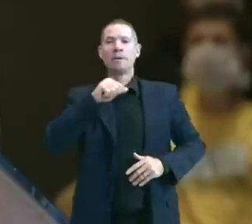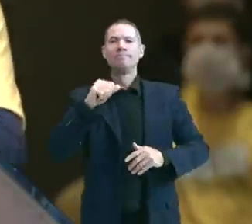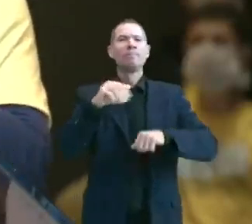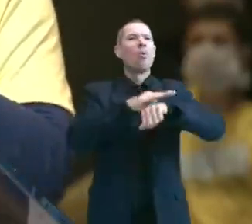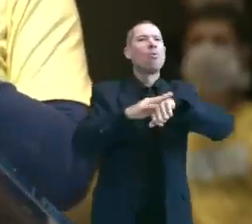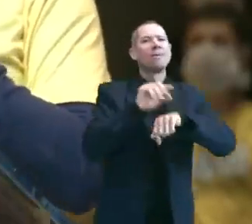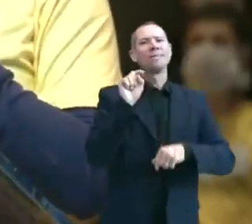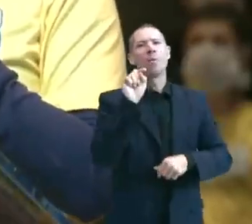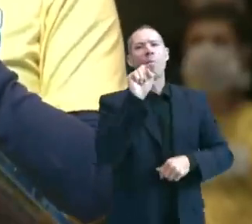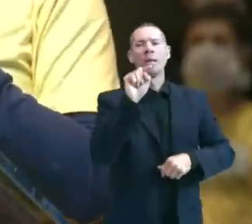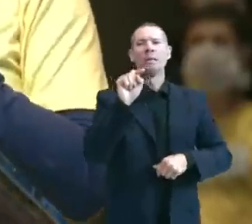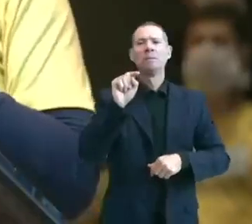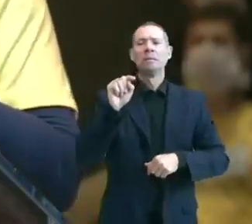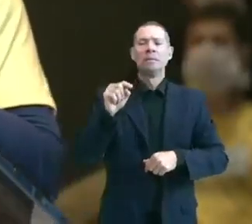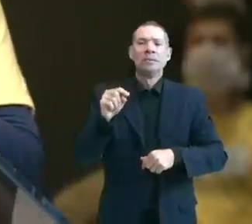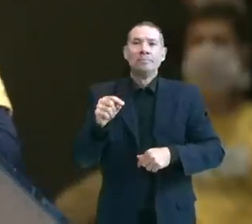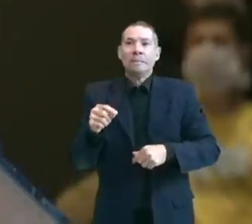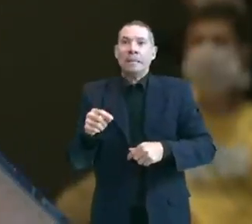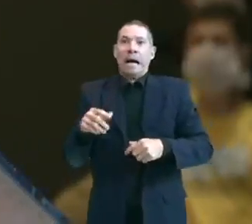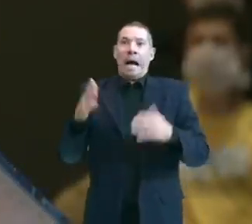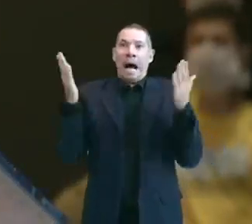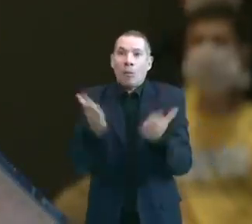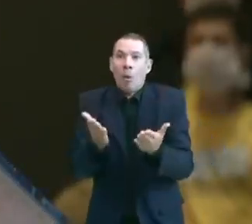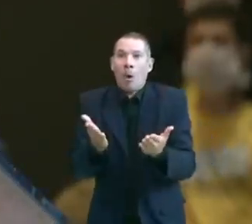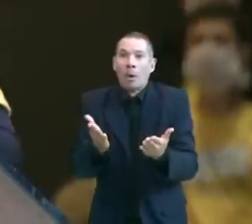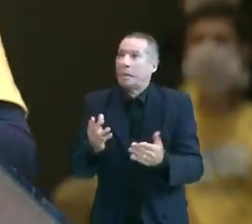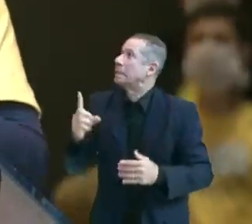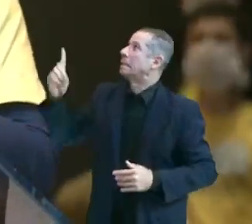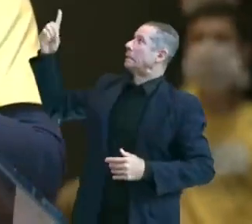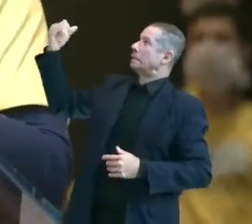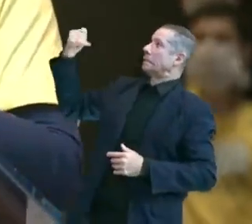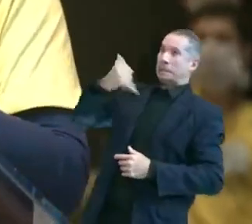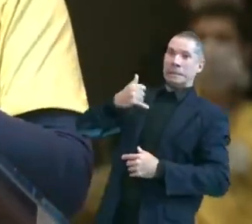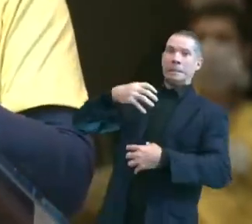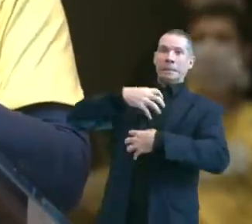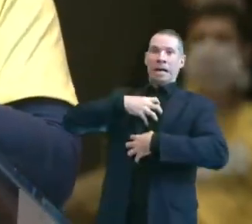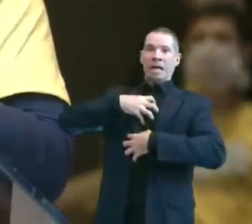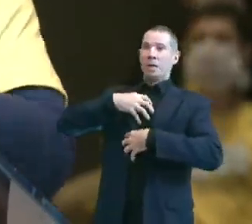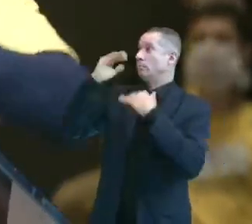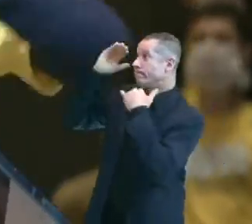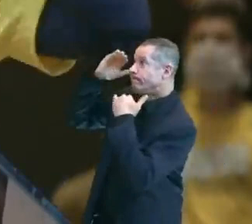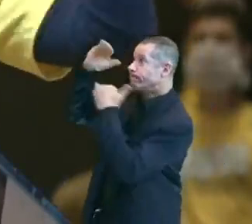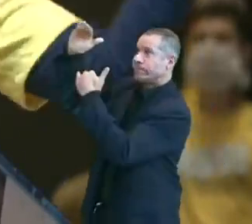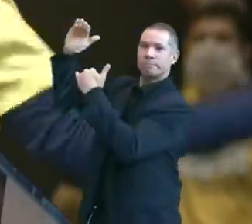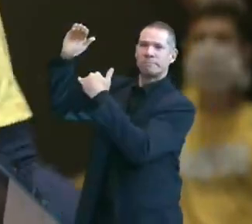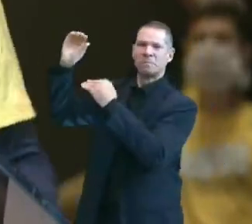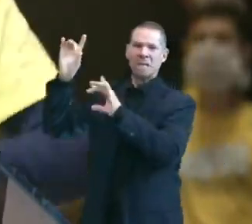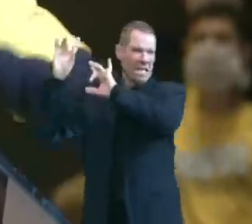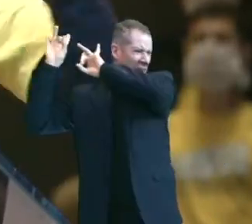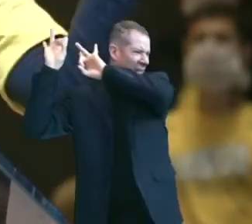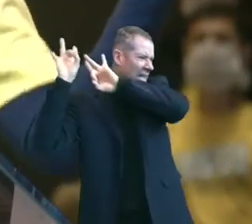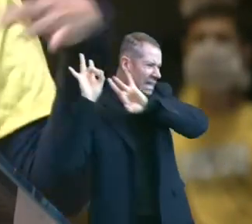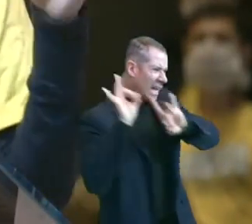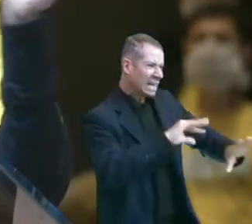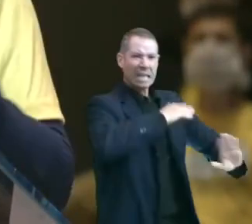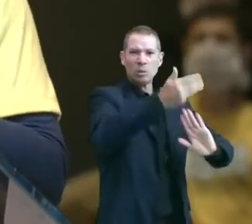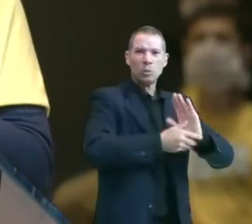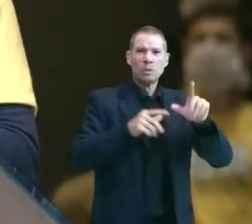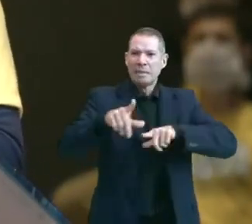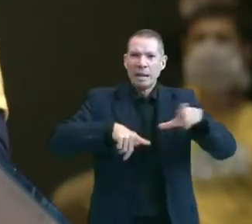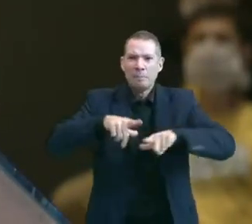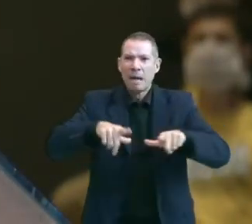mãe, agora não tem mais para onde correr. Deus me colocou na parede e eu vou. E eu larguei tudo, o